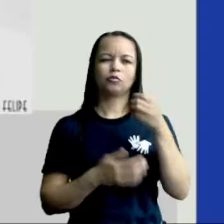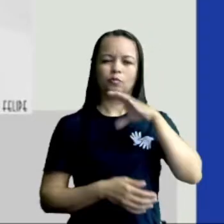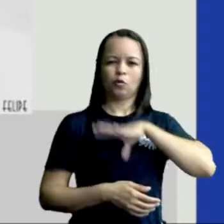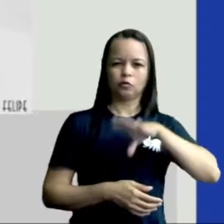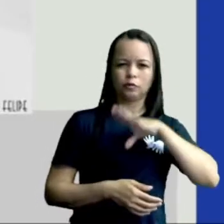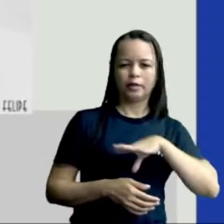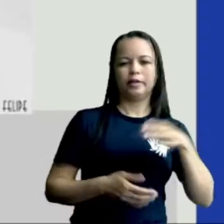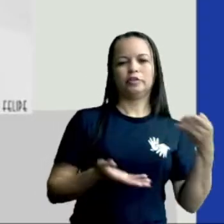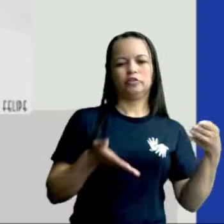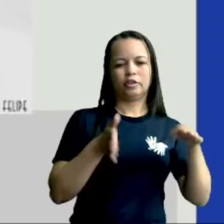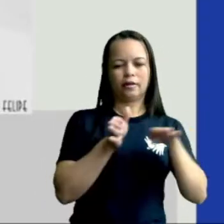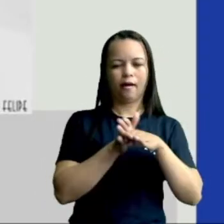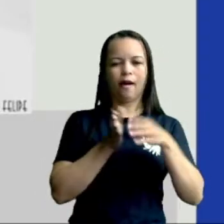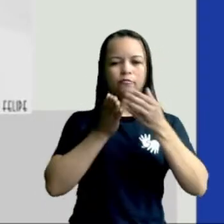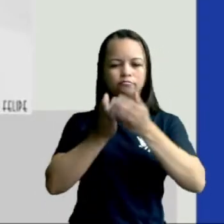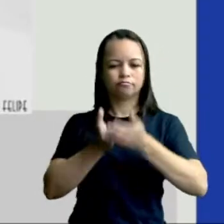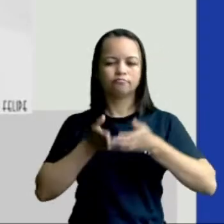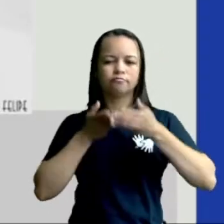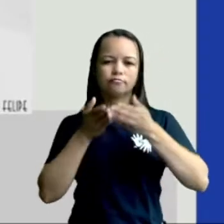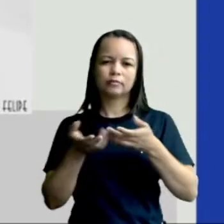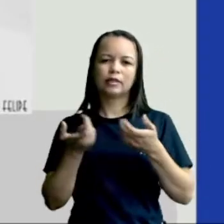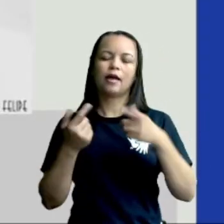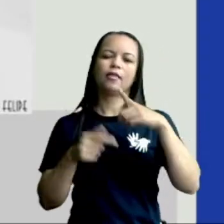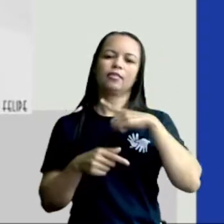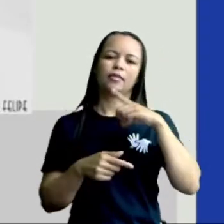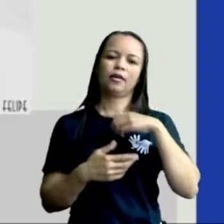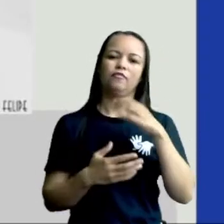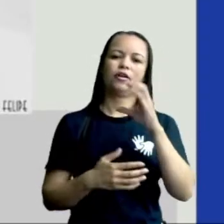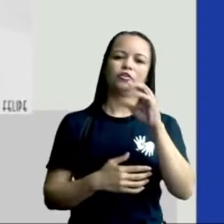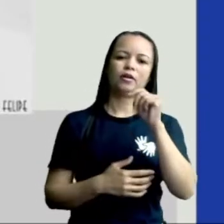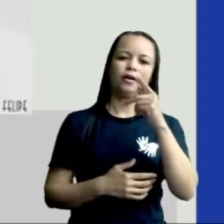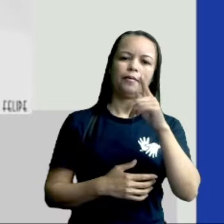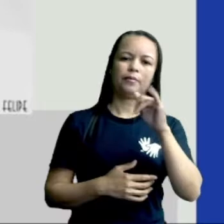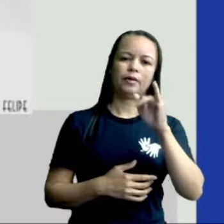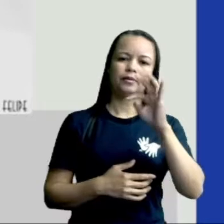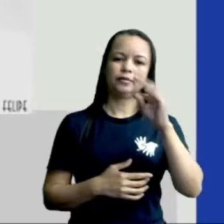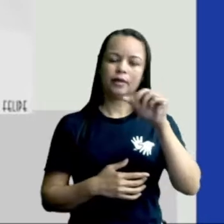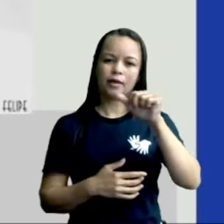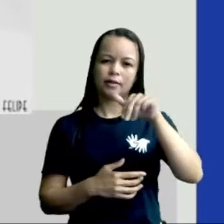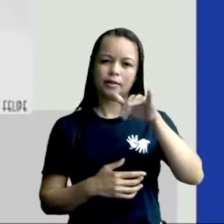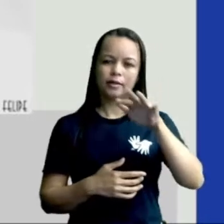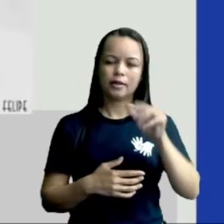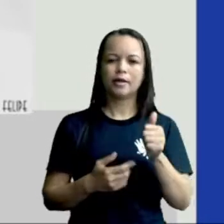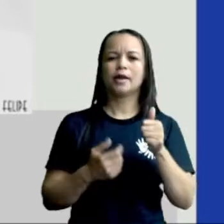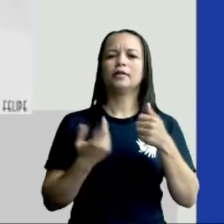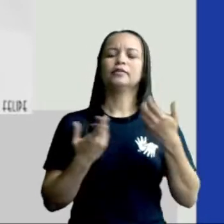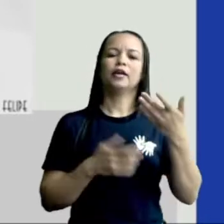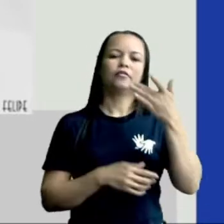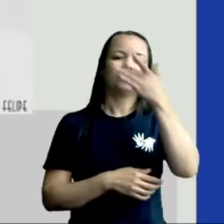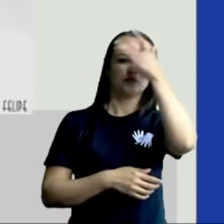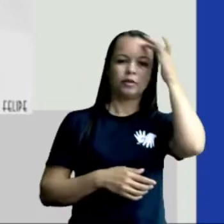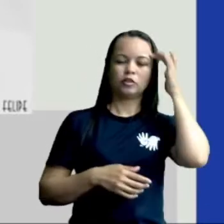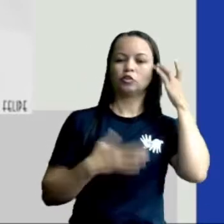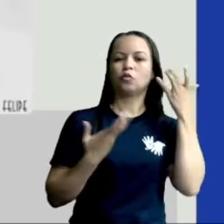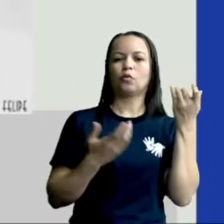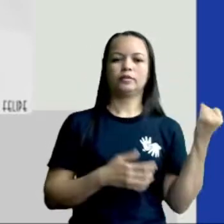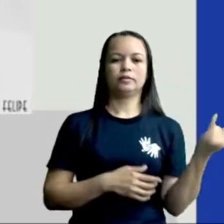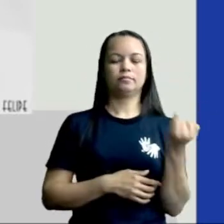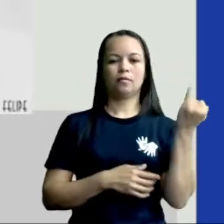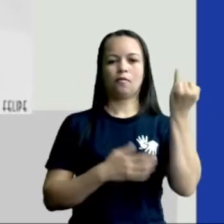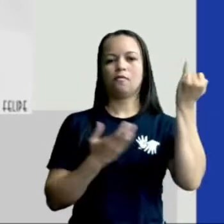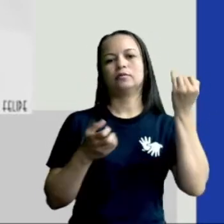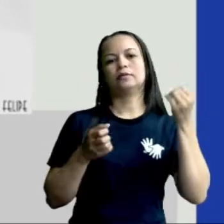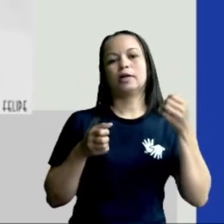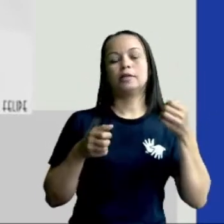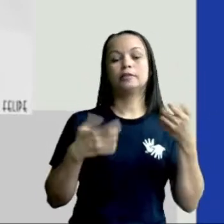caravelas, teve também as capitanias hereditárias, a corte de Portugal veio para aqui, para o